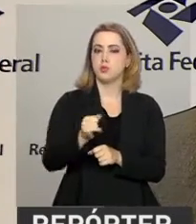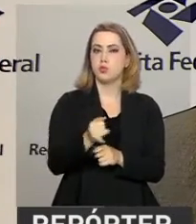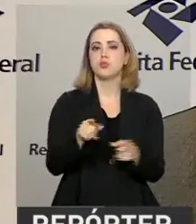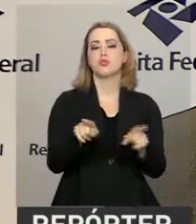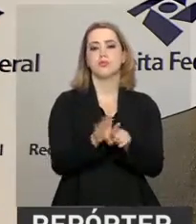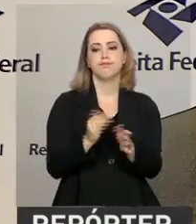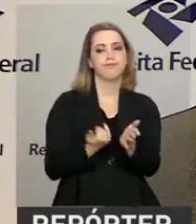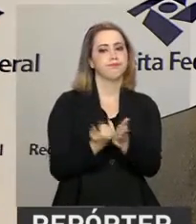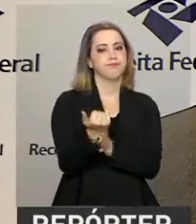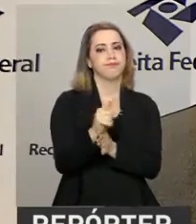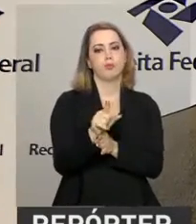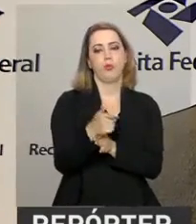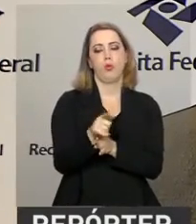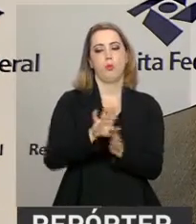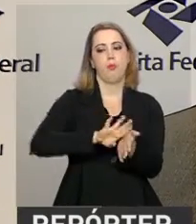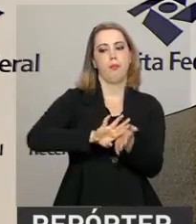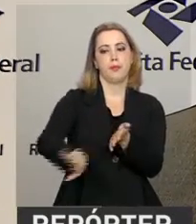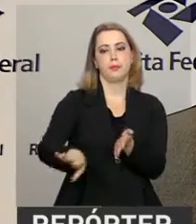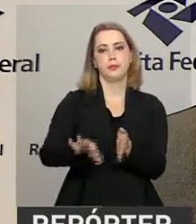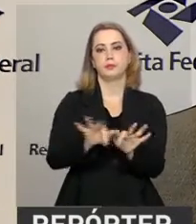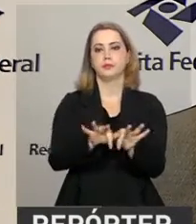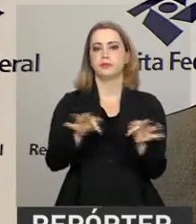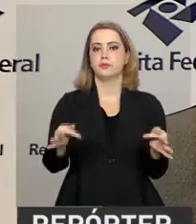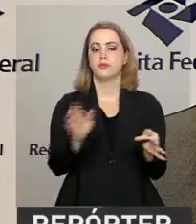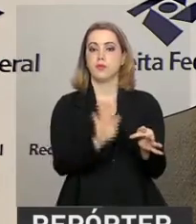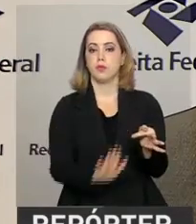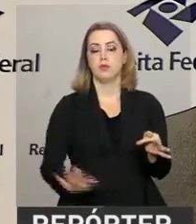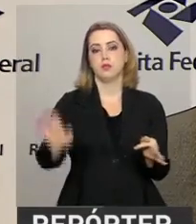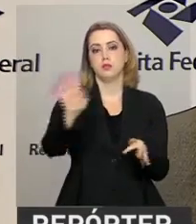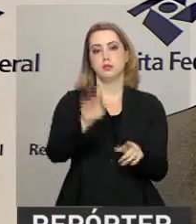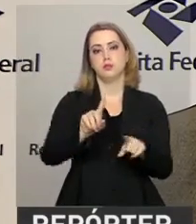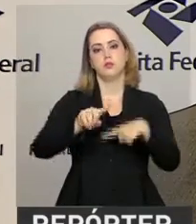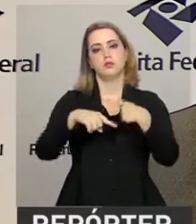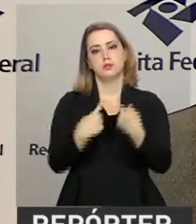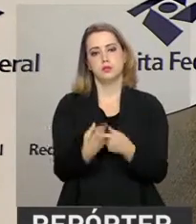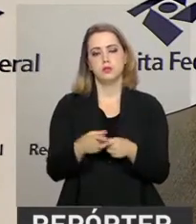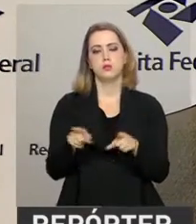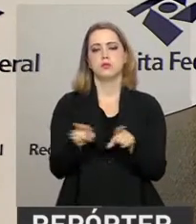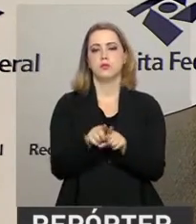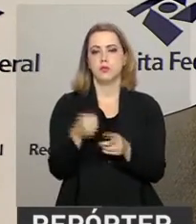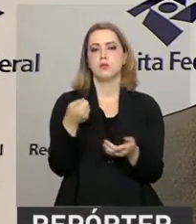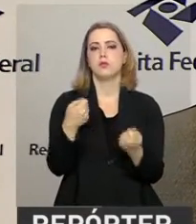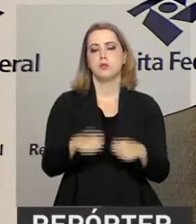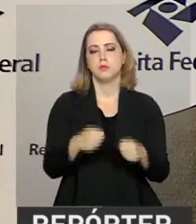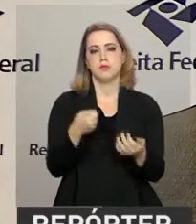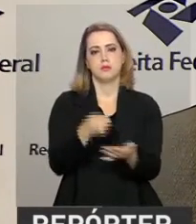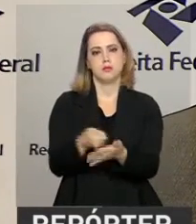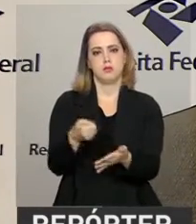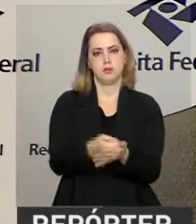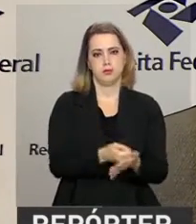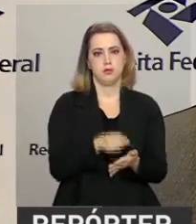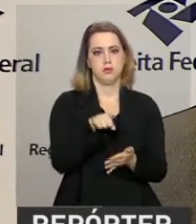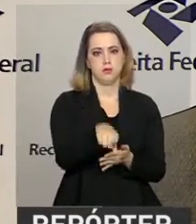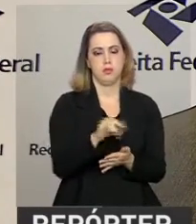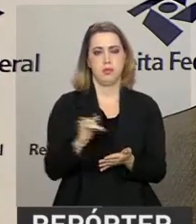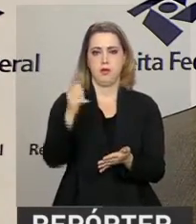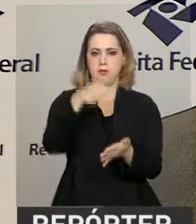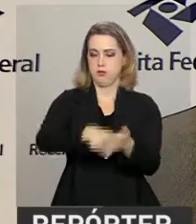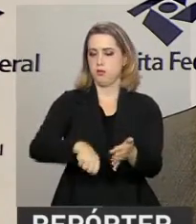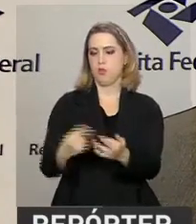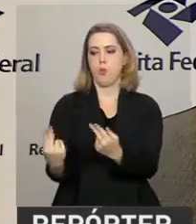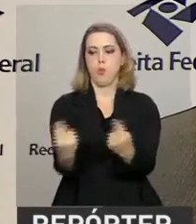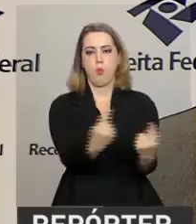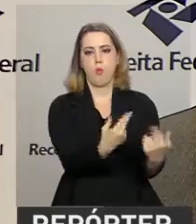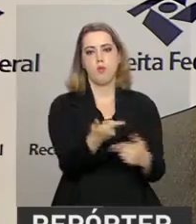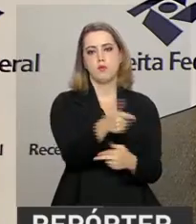elas não serão mais contribuintes optantes do simples nacional e terão que pagar os os tributos como